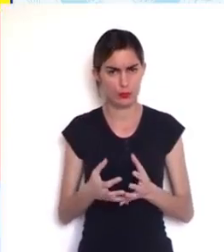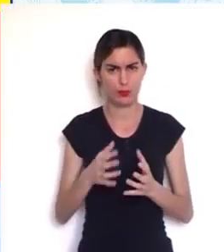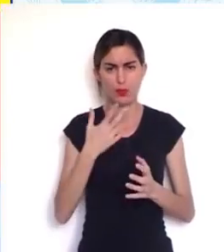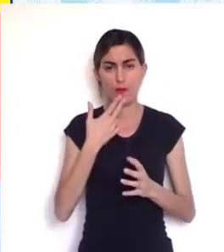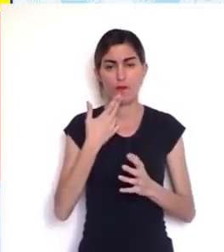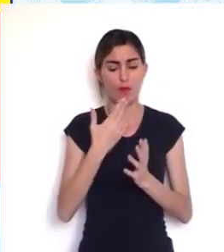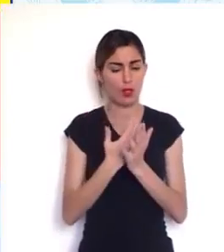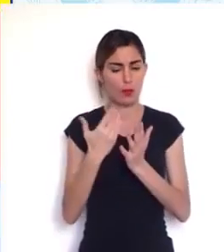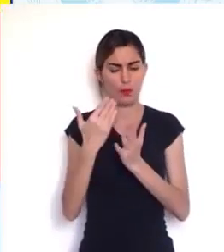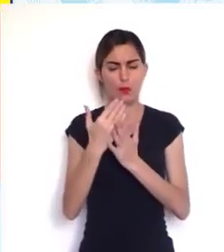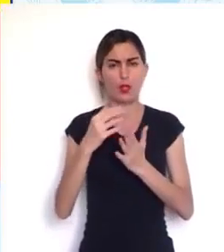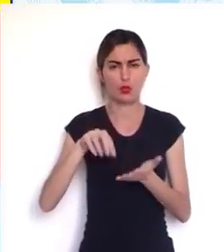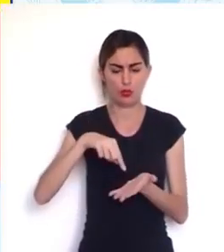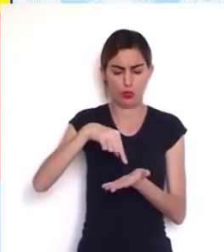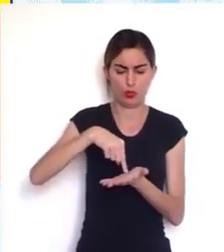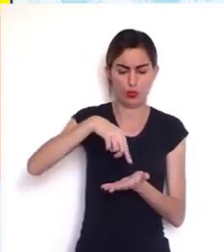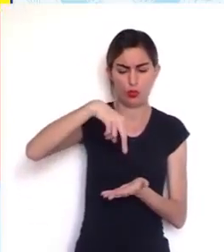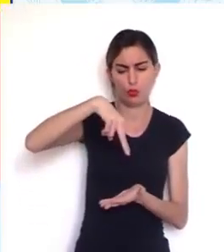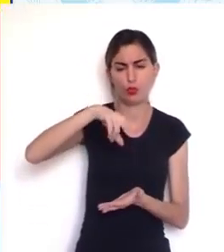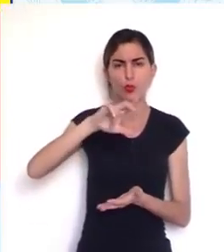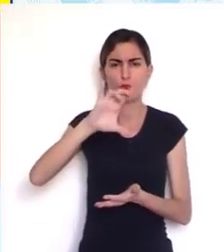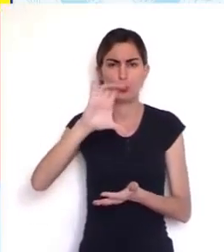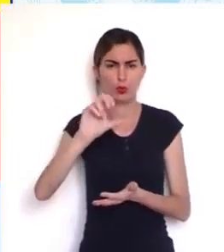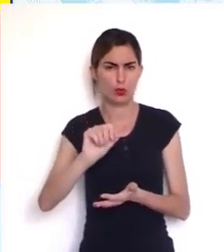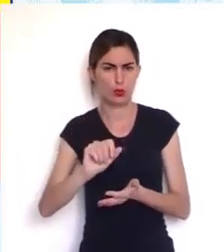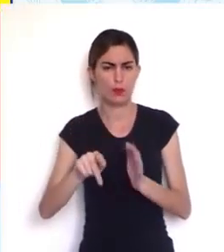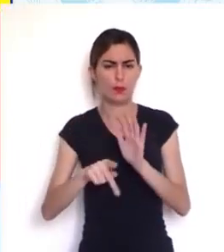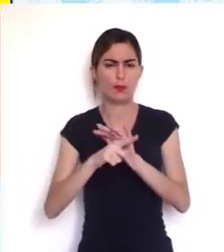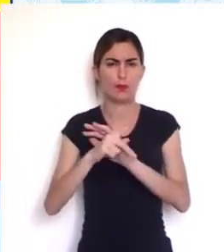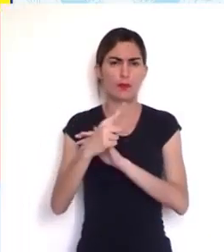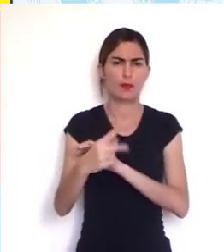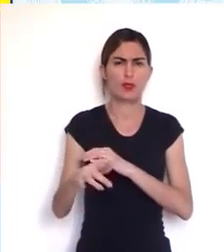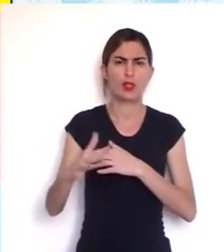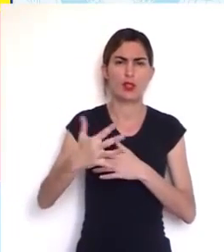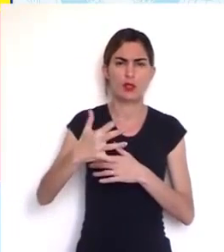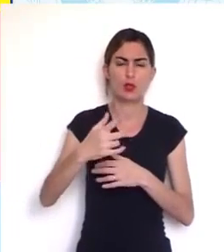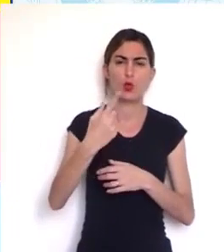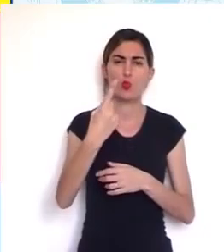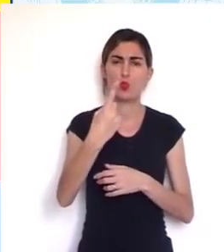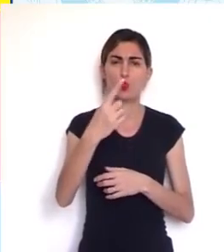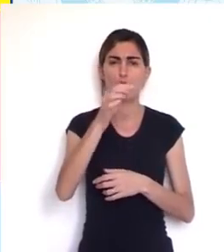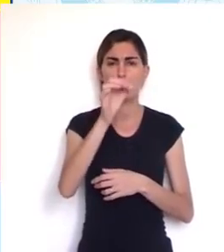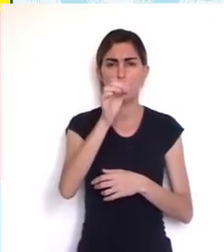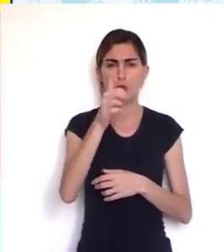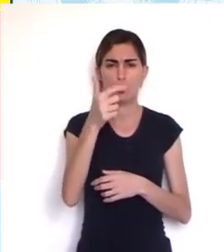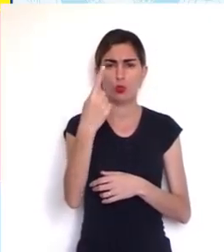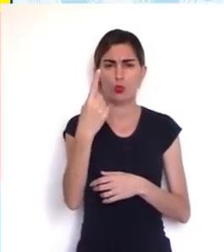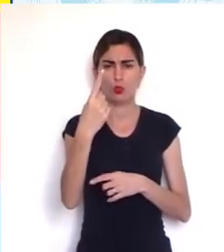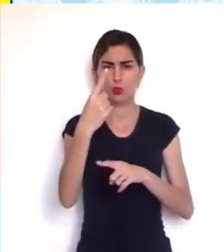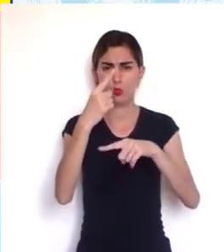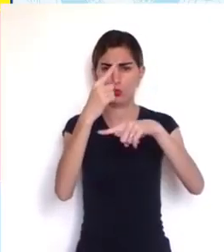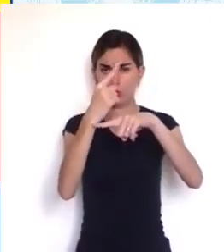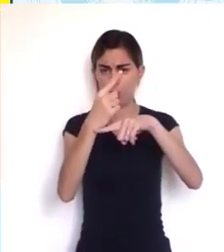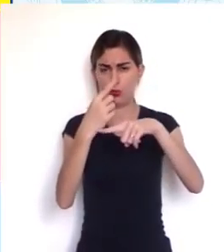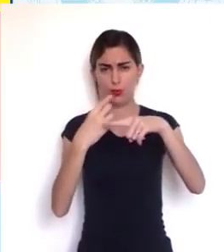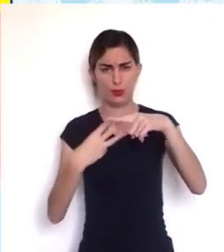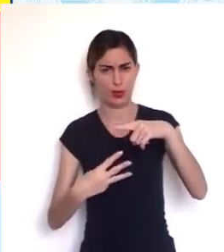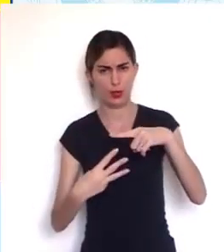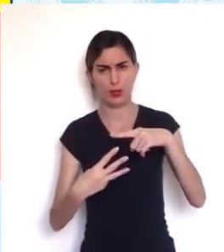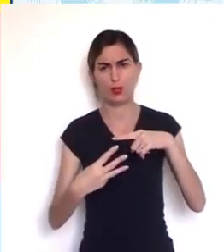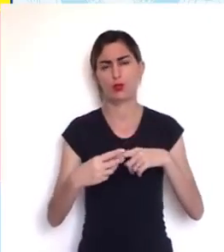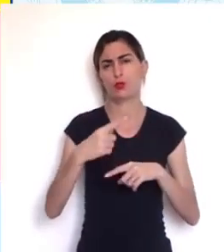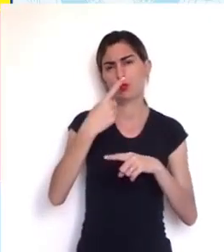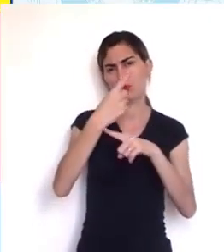sobre o núcleo. O núcleo ele vai corresponder a aproximadamente 1/3. O que é